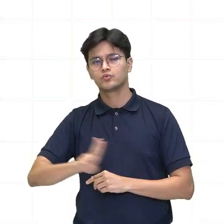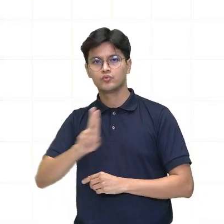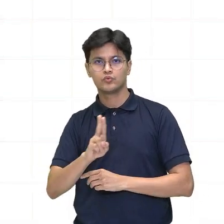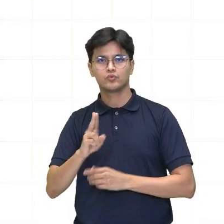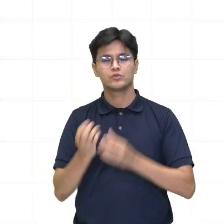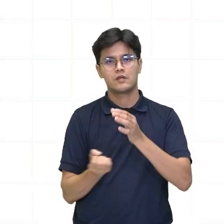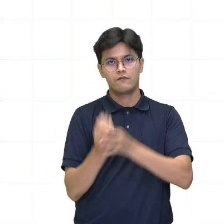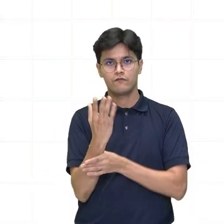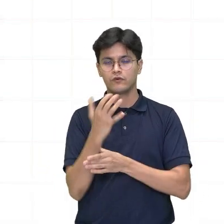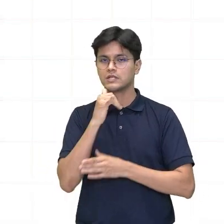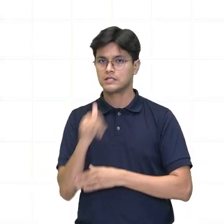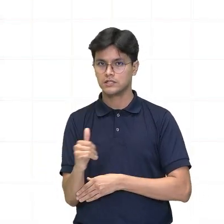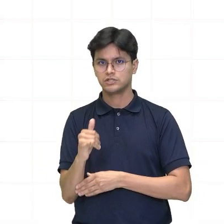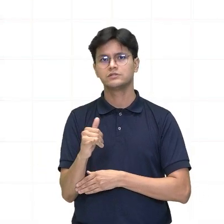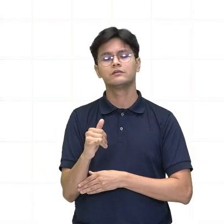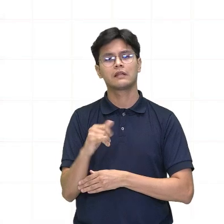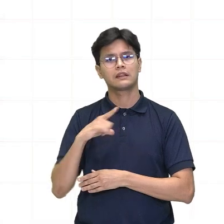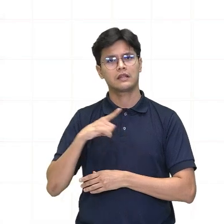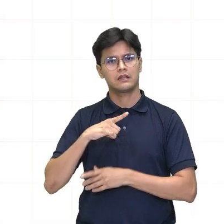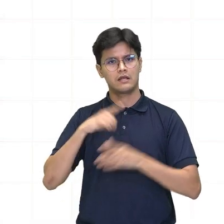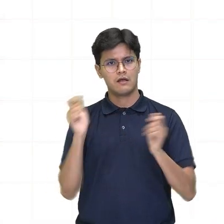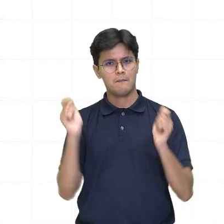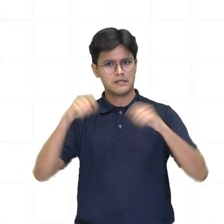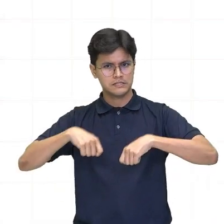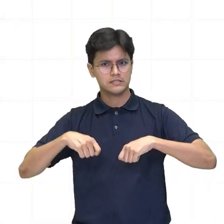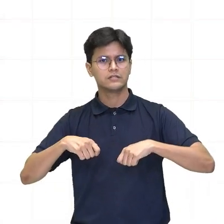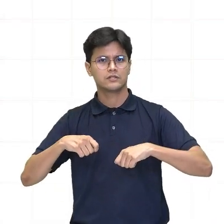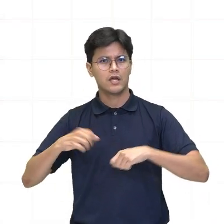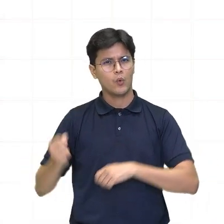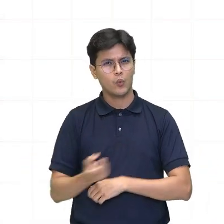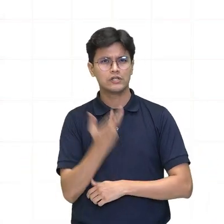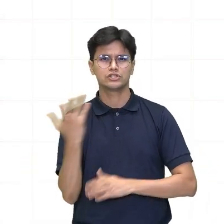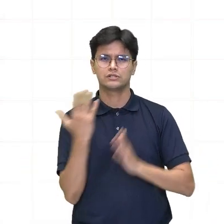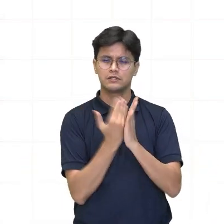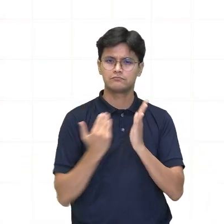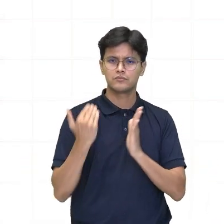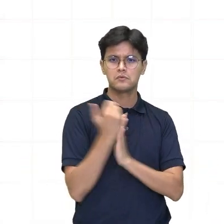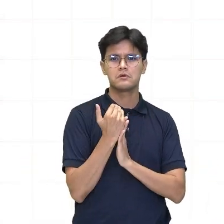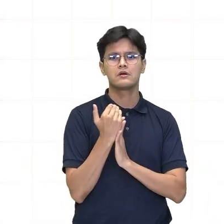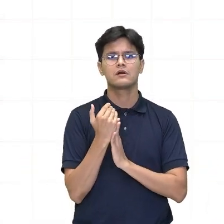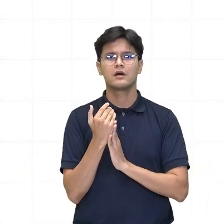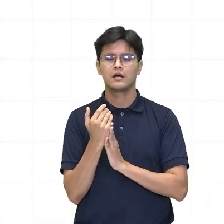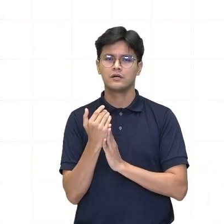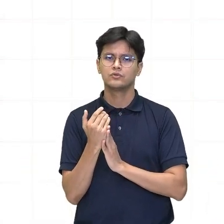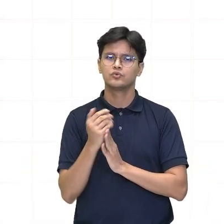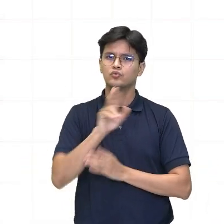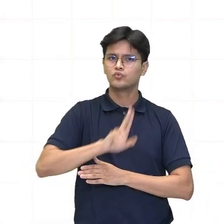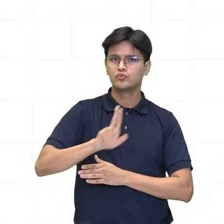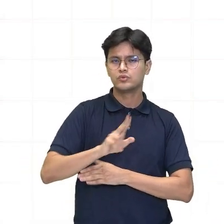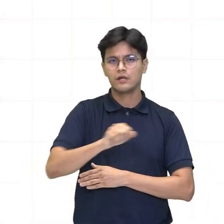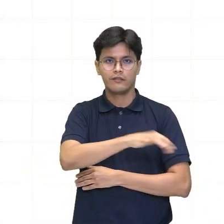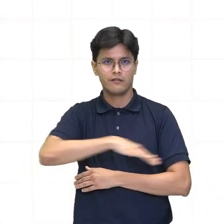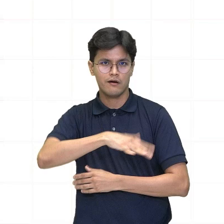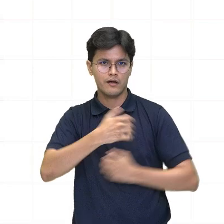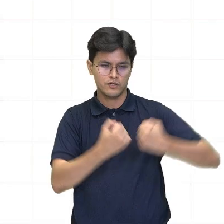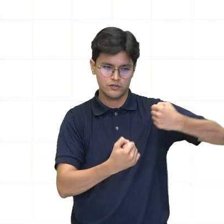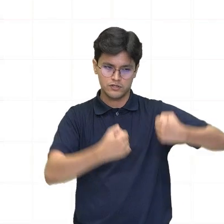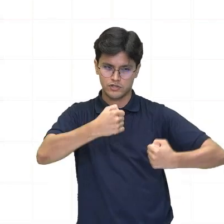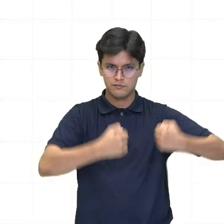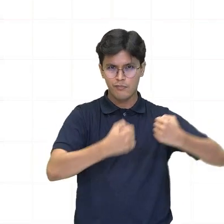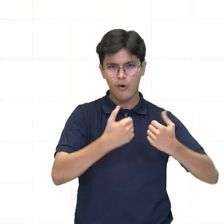pouco espaço, e isso vai ser ideal para o quê? Para o transporte que nós utilizamos, moto, carro, ônibus,